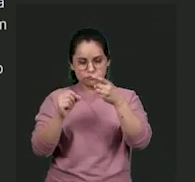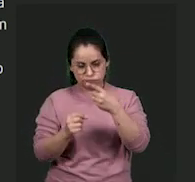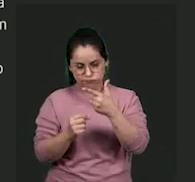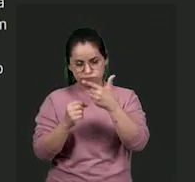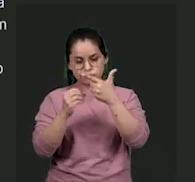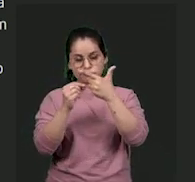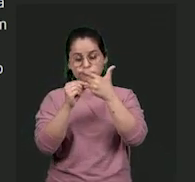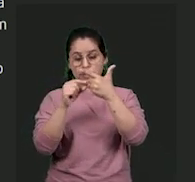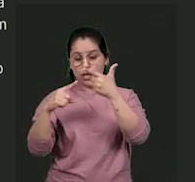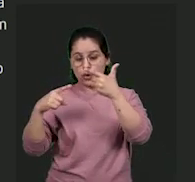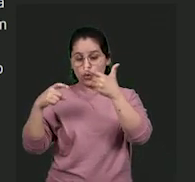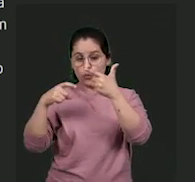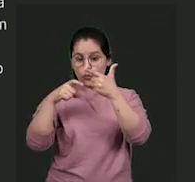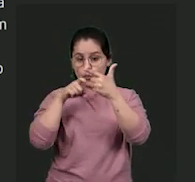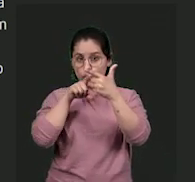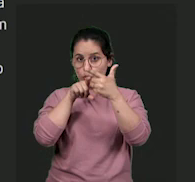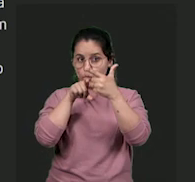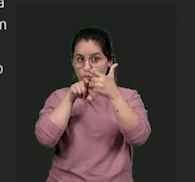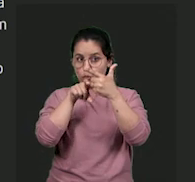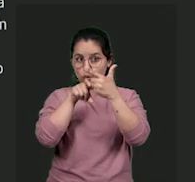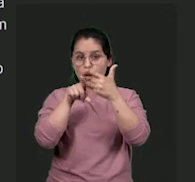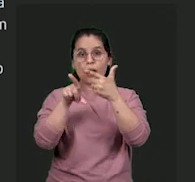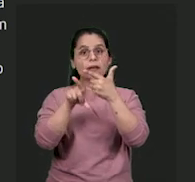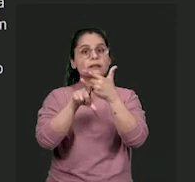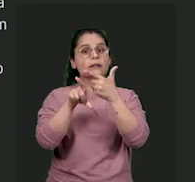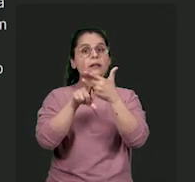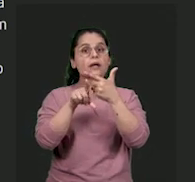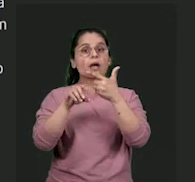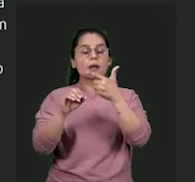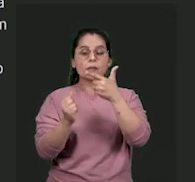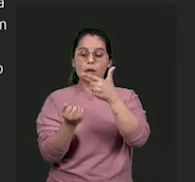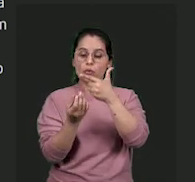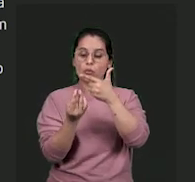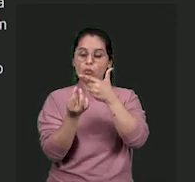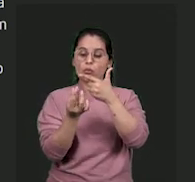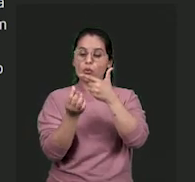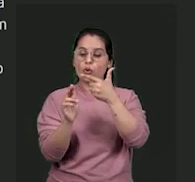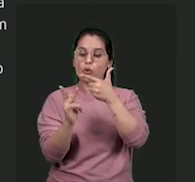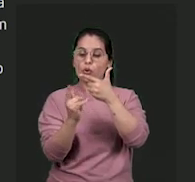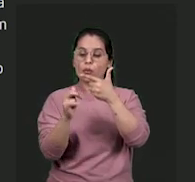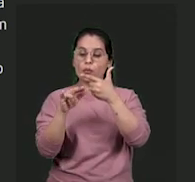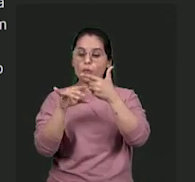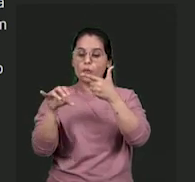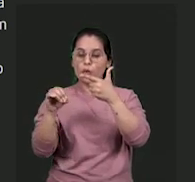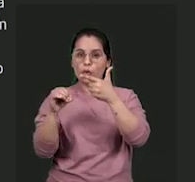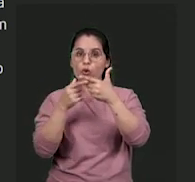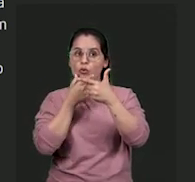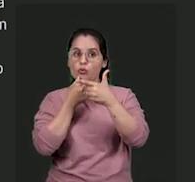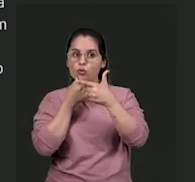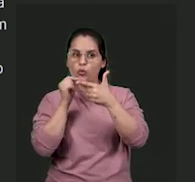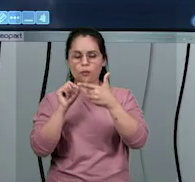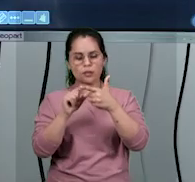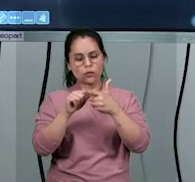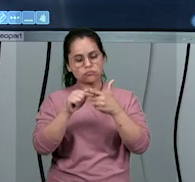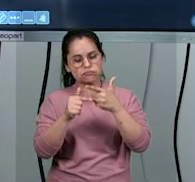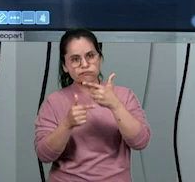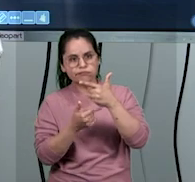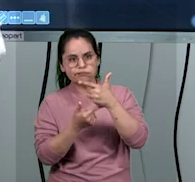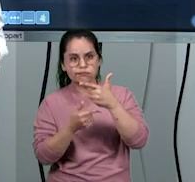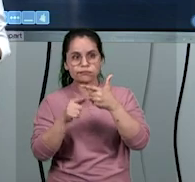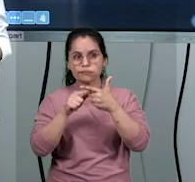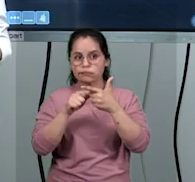espermatozoides, e o hormônio sexual masculino. Então, veja só, Os testículos, eles